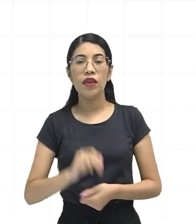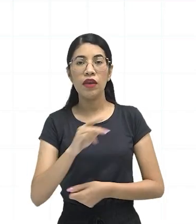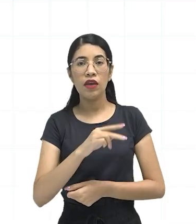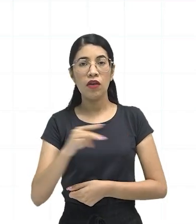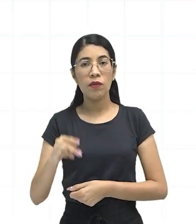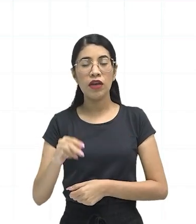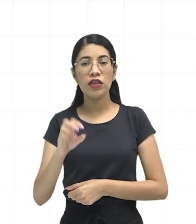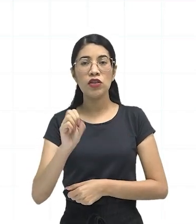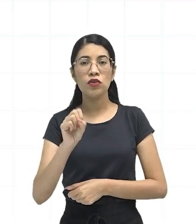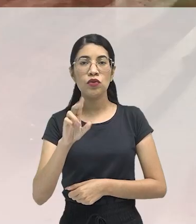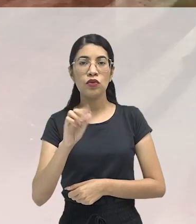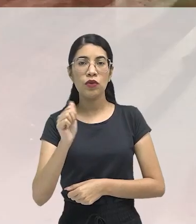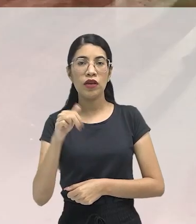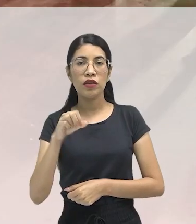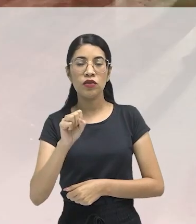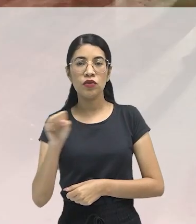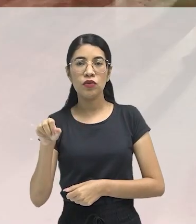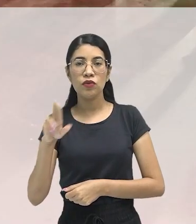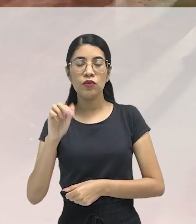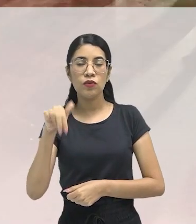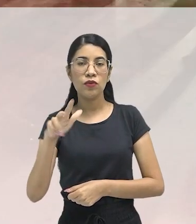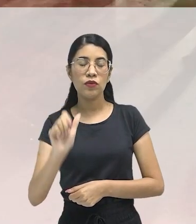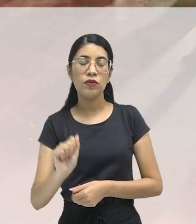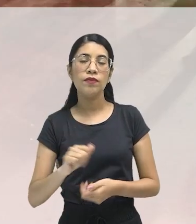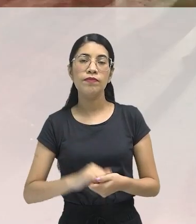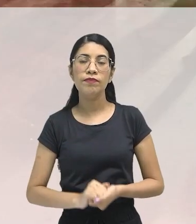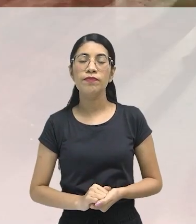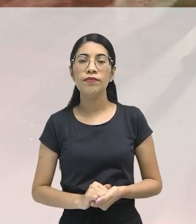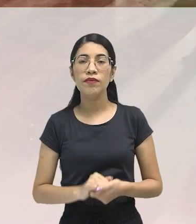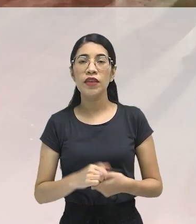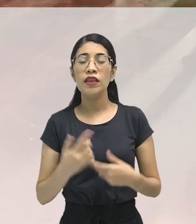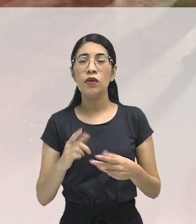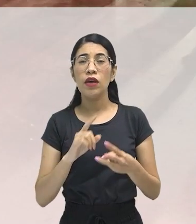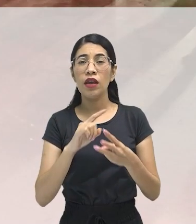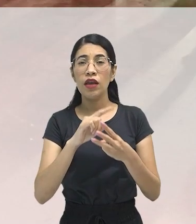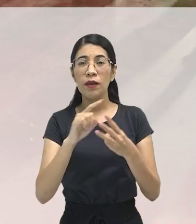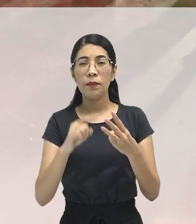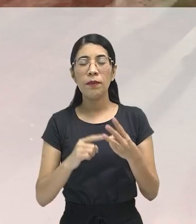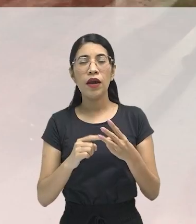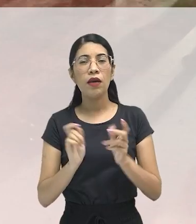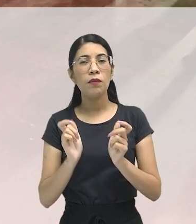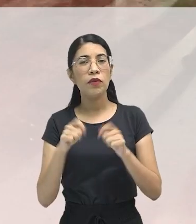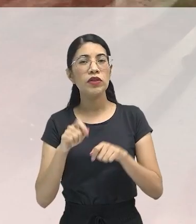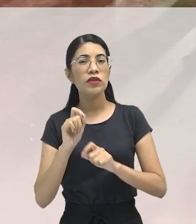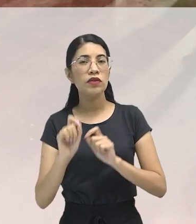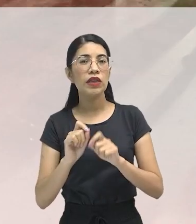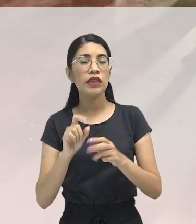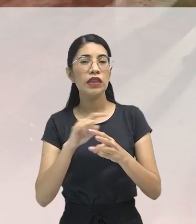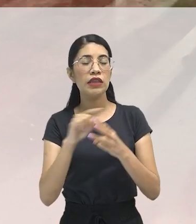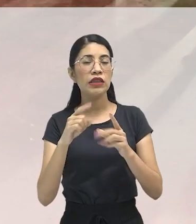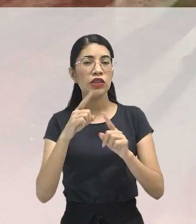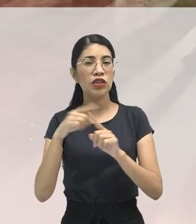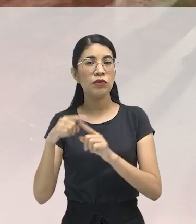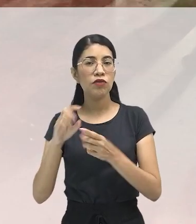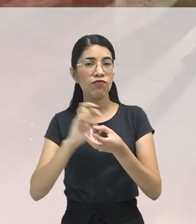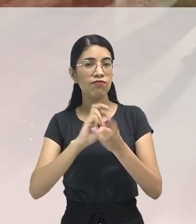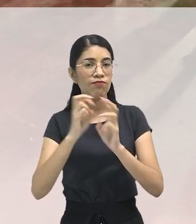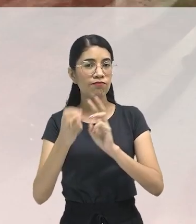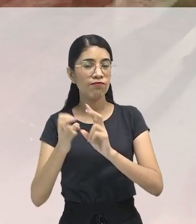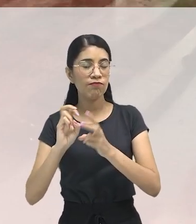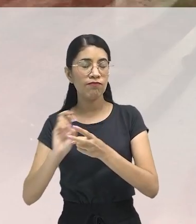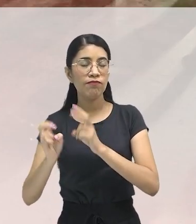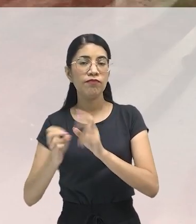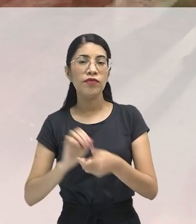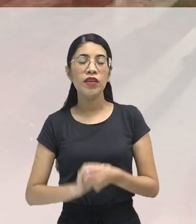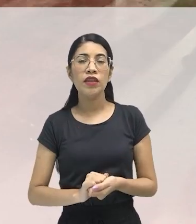mestre Suassuna. Interessante, né? Então, uma capoeira a gente pode ver aí 3 estilos diferentes. E